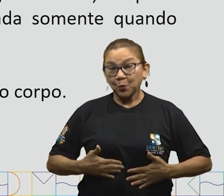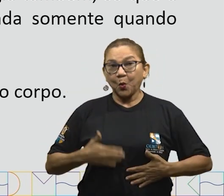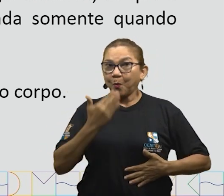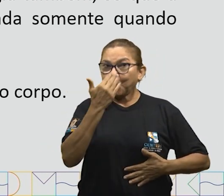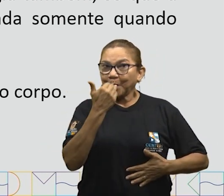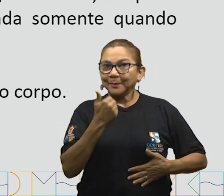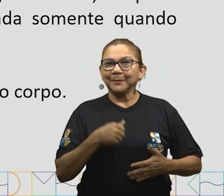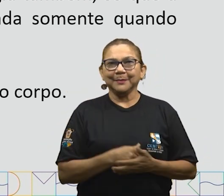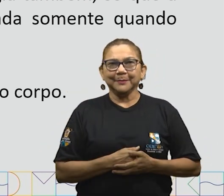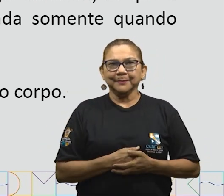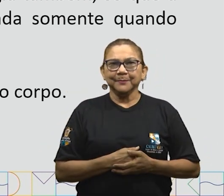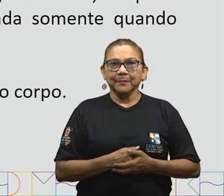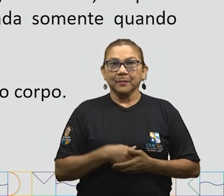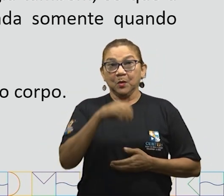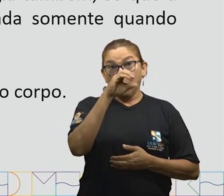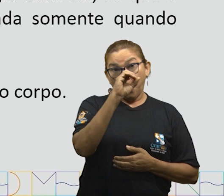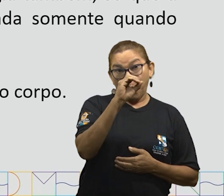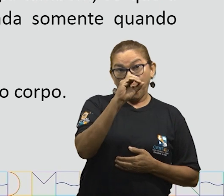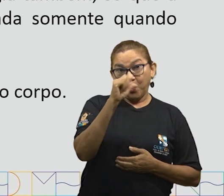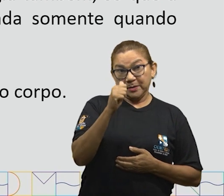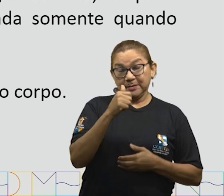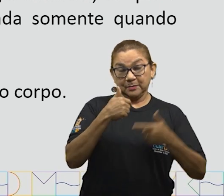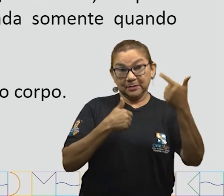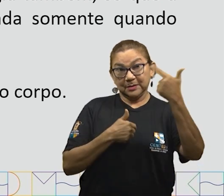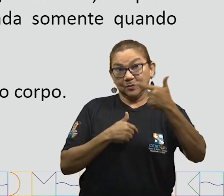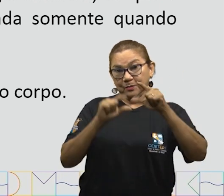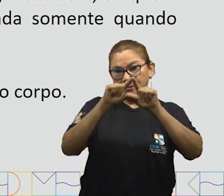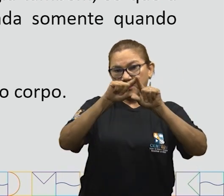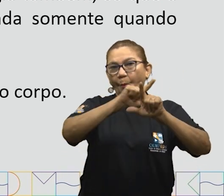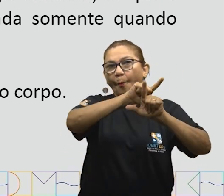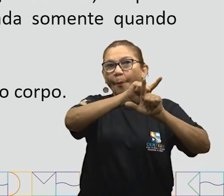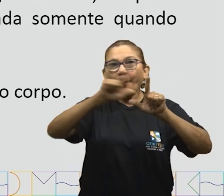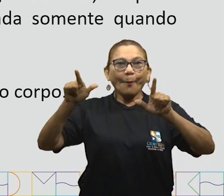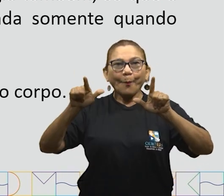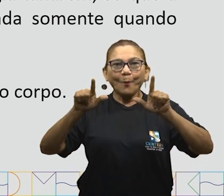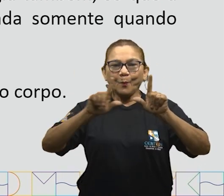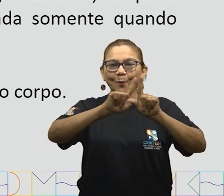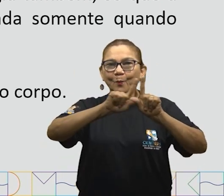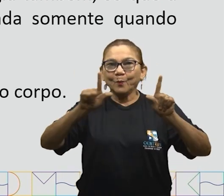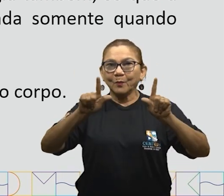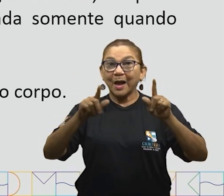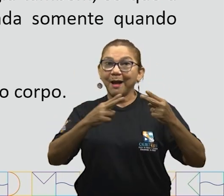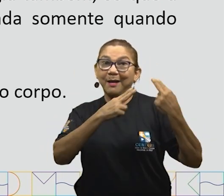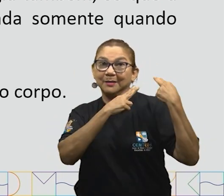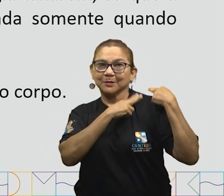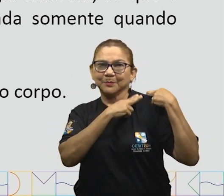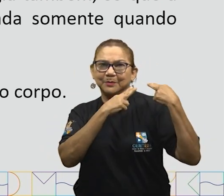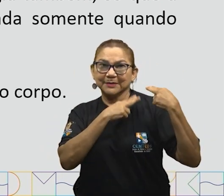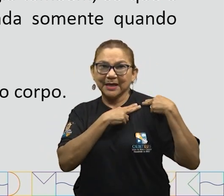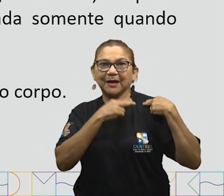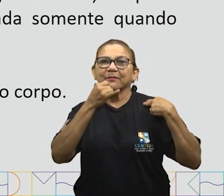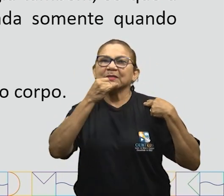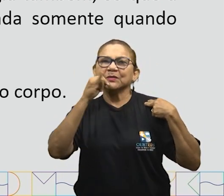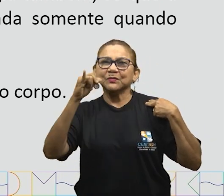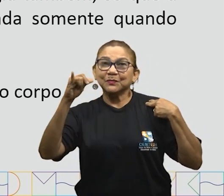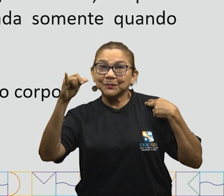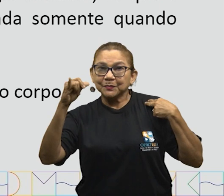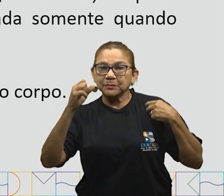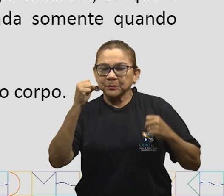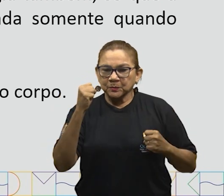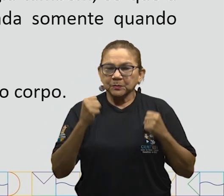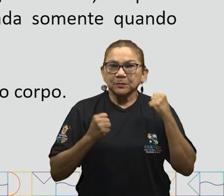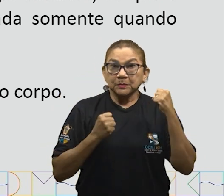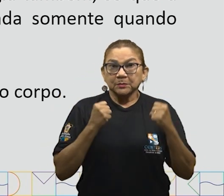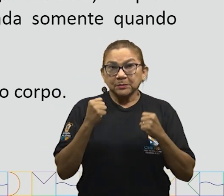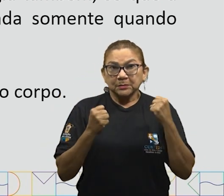frase. Os tracinho são responsáveis pela produção de energia também.